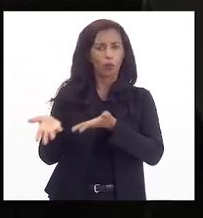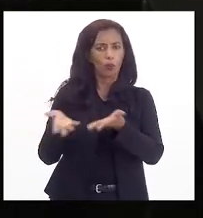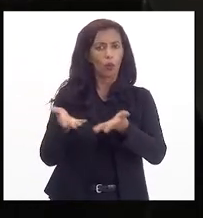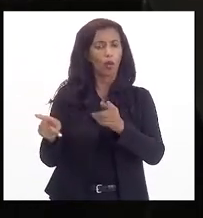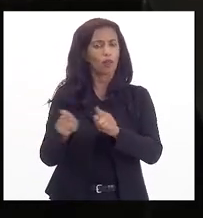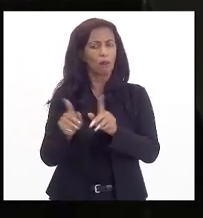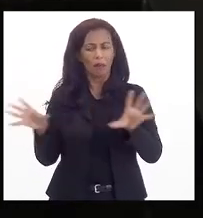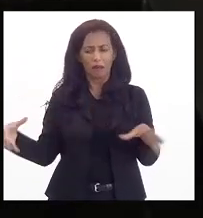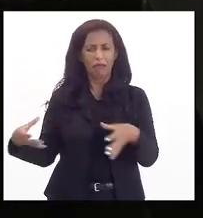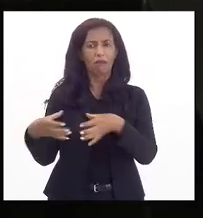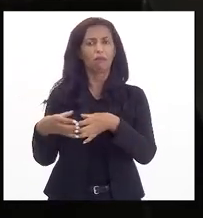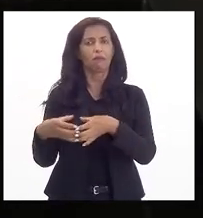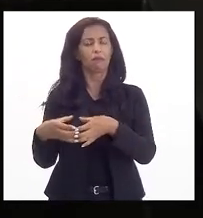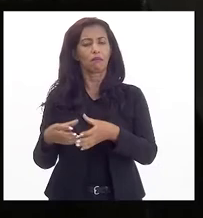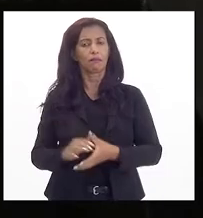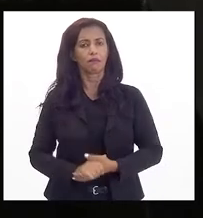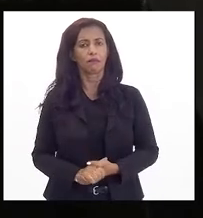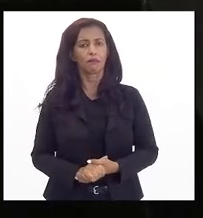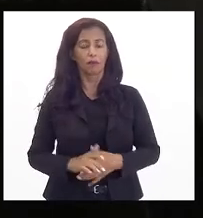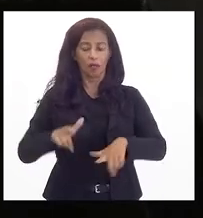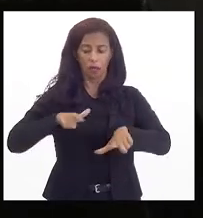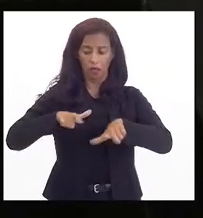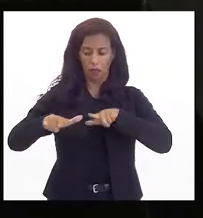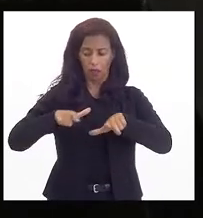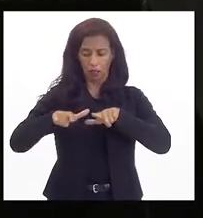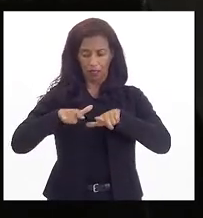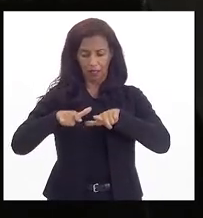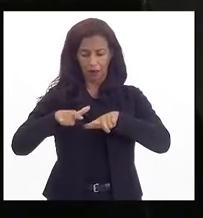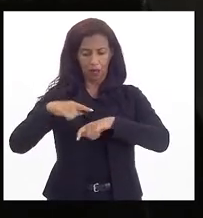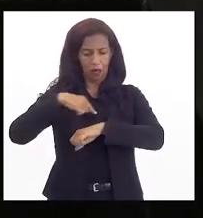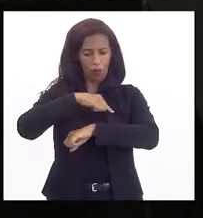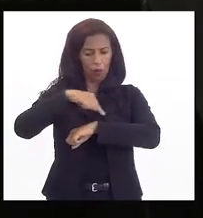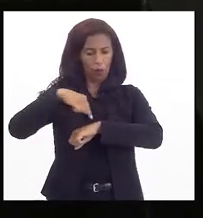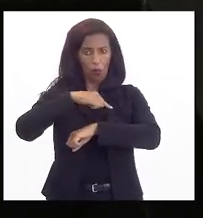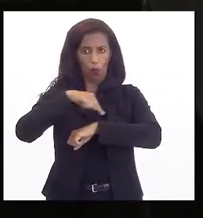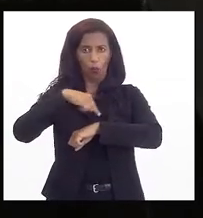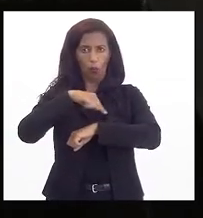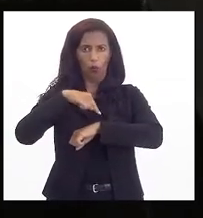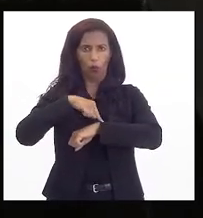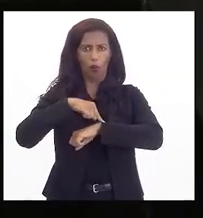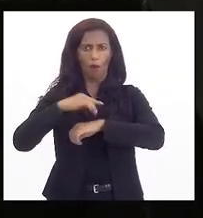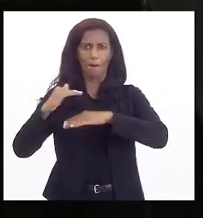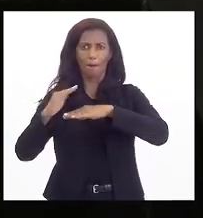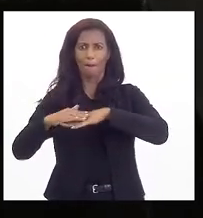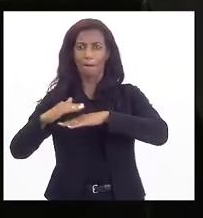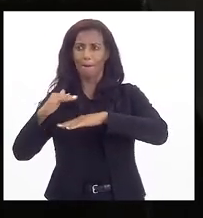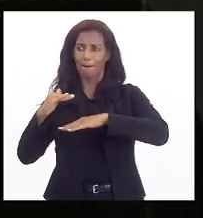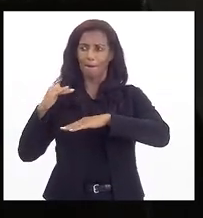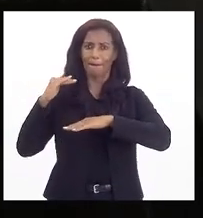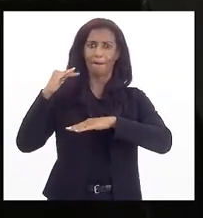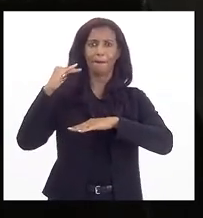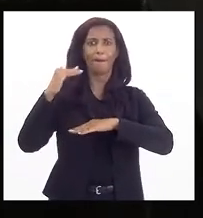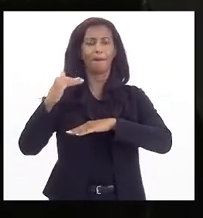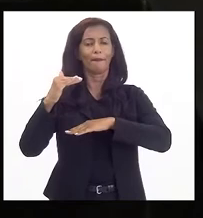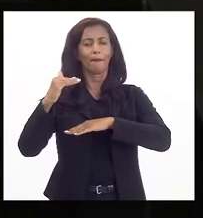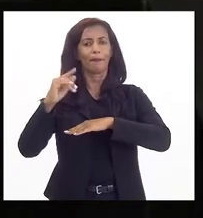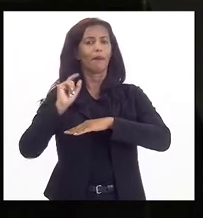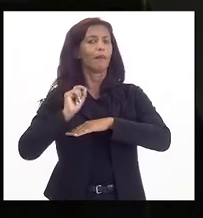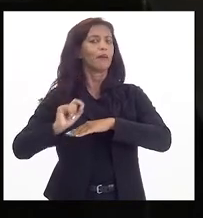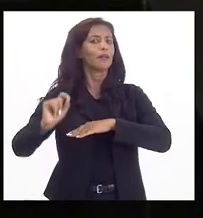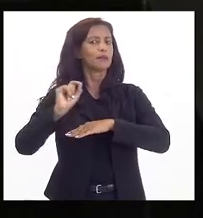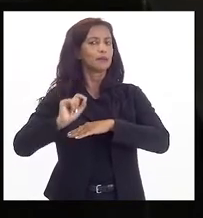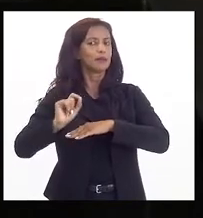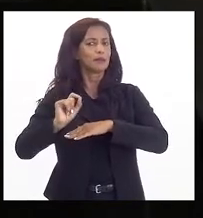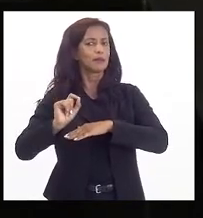equipe dirigente, trabalham uma carga horária muito superior àquela a que